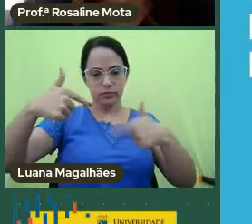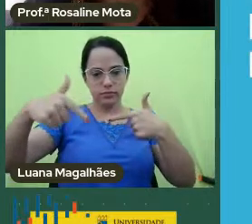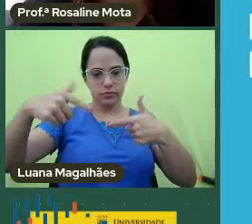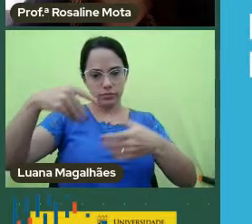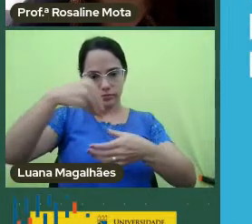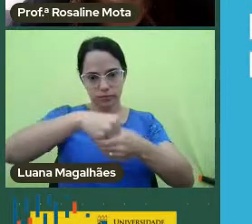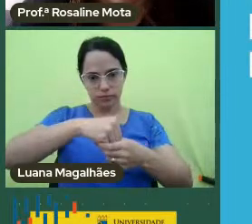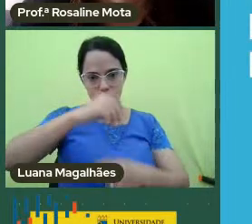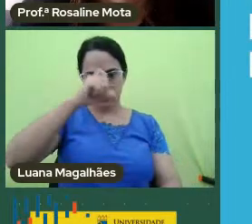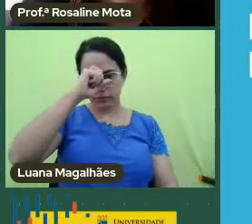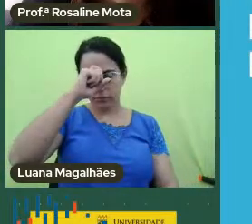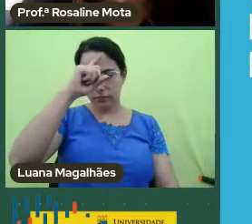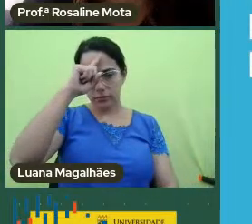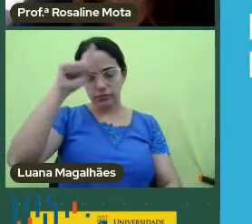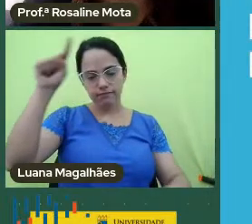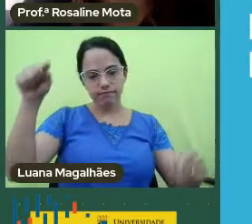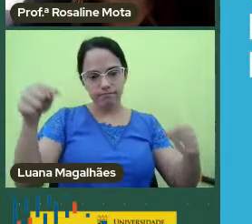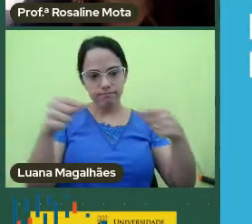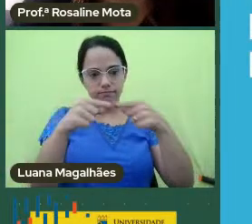julgar adequada,